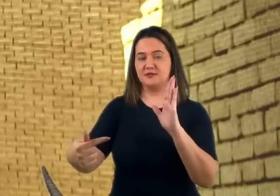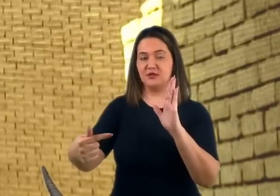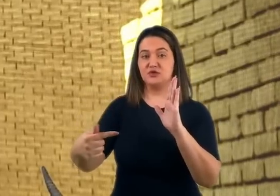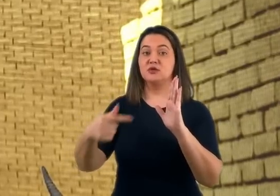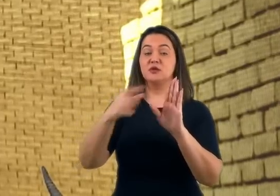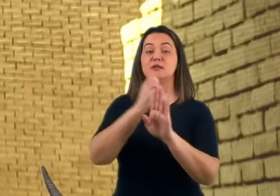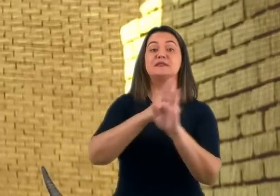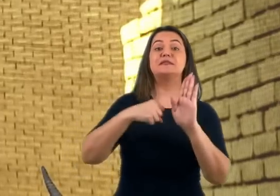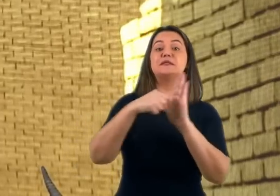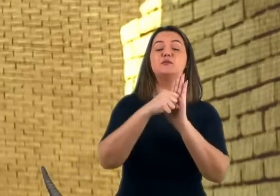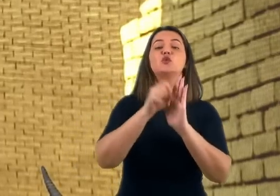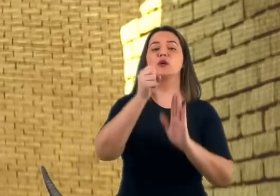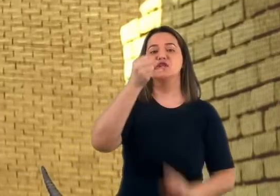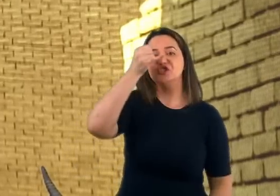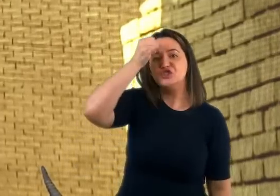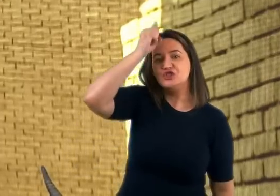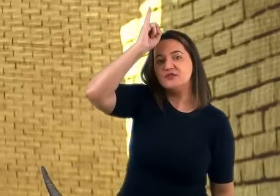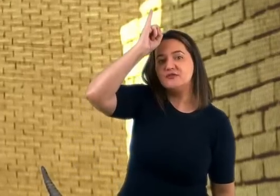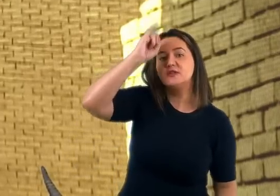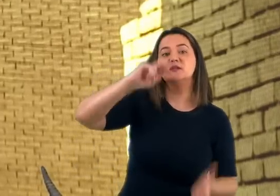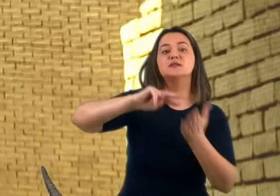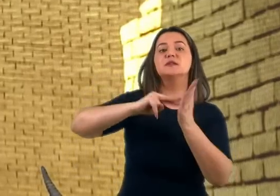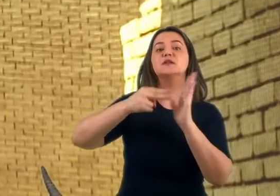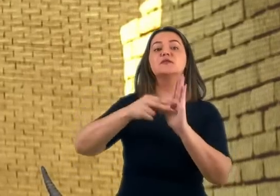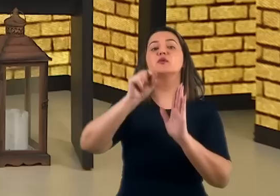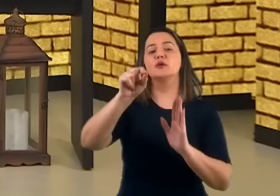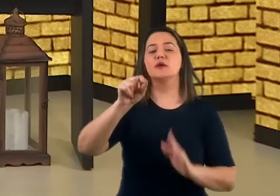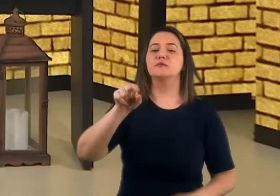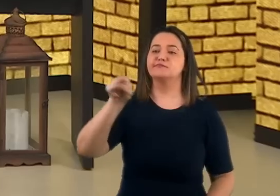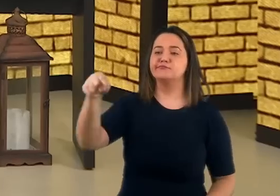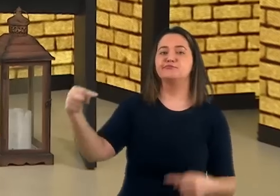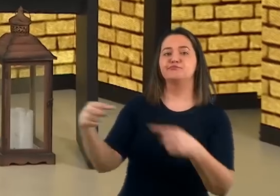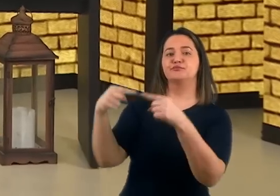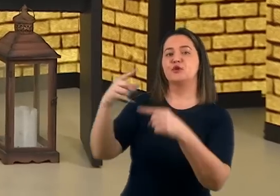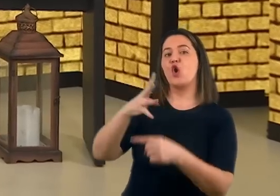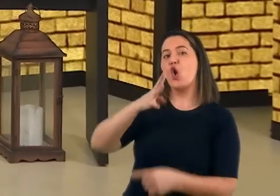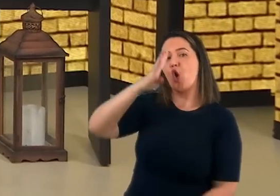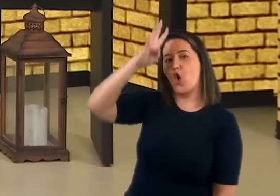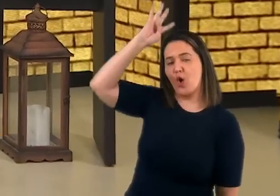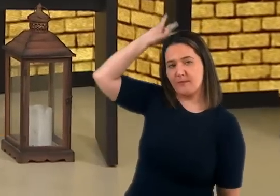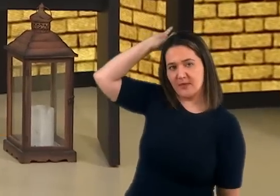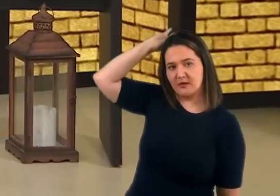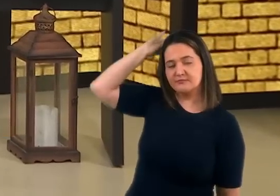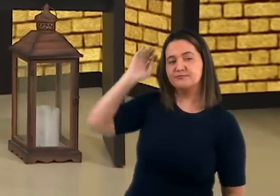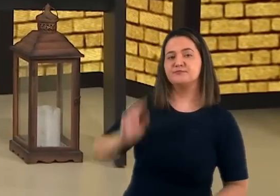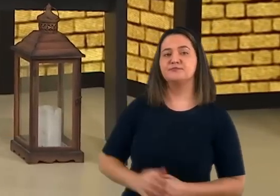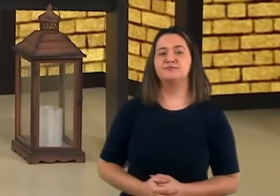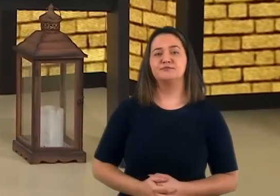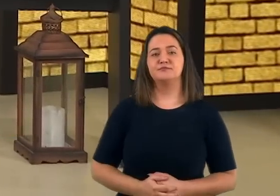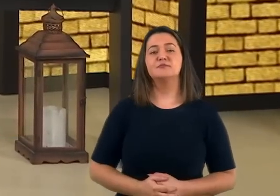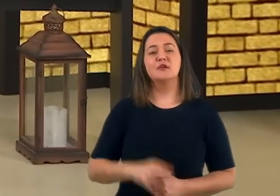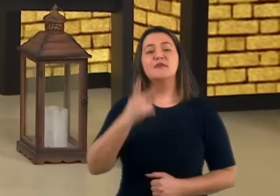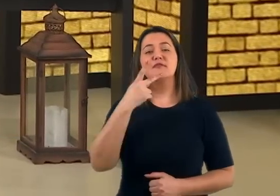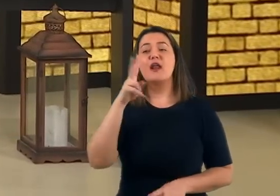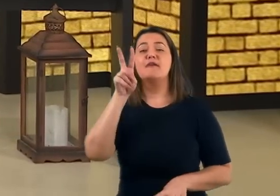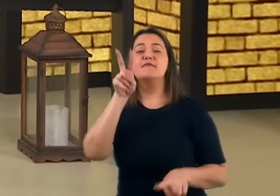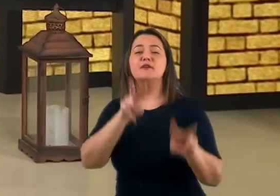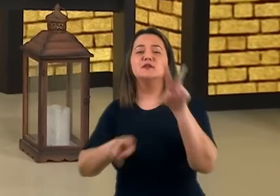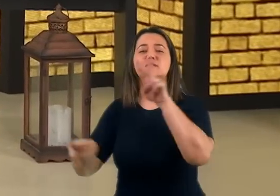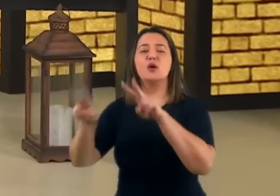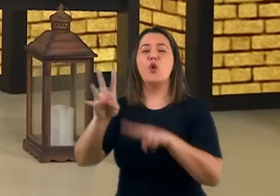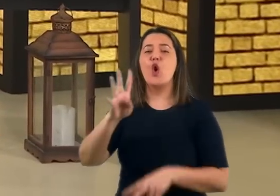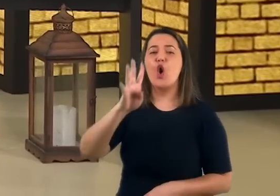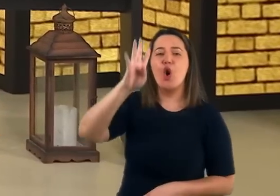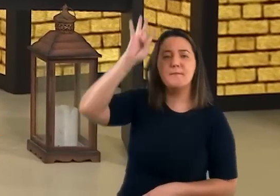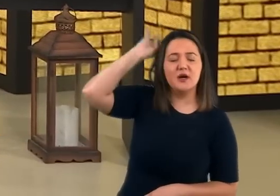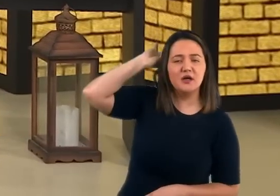símbolo, é claro, esse chifre, representa Roma. Esse entendimento é chamado de a visão romana. A